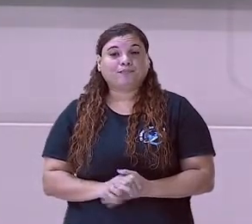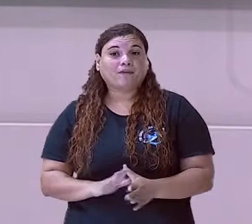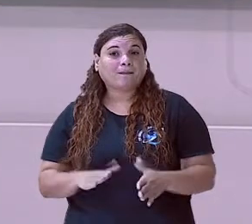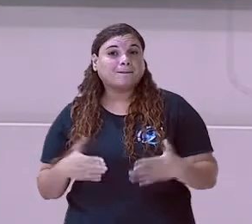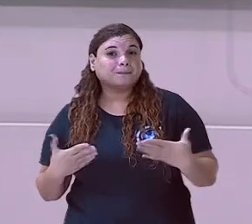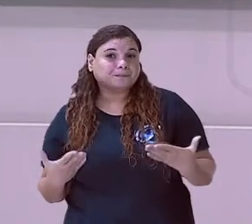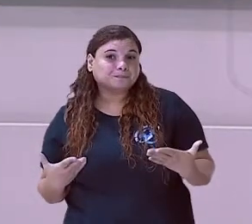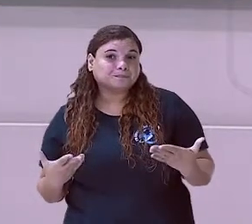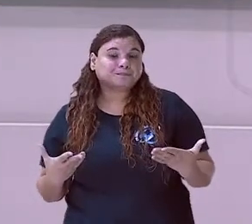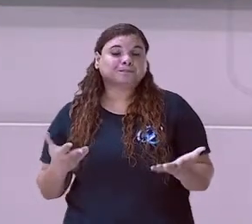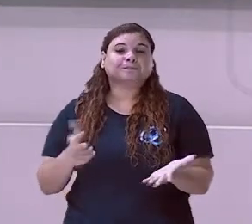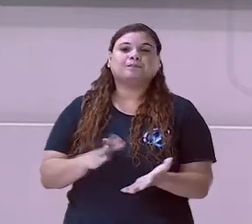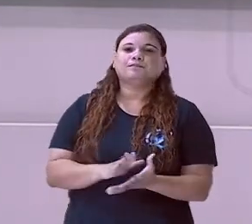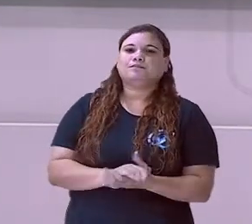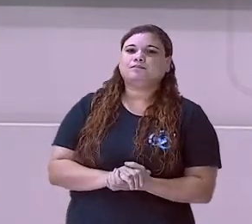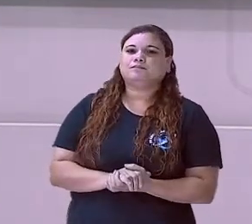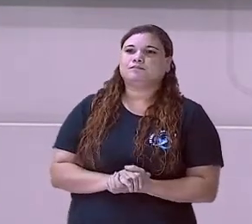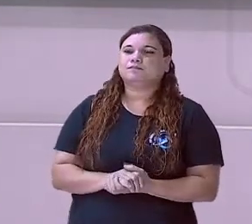Mas,